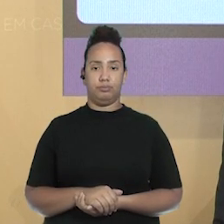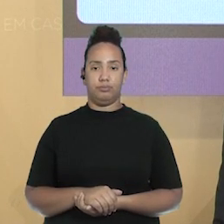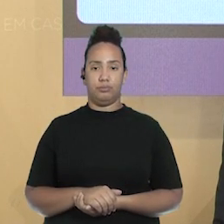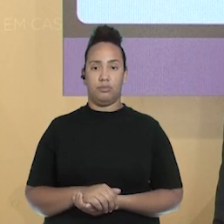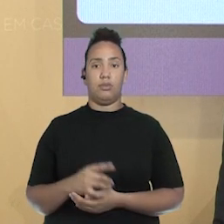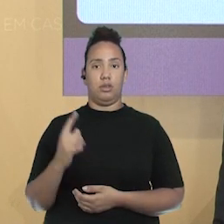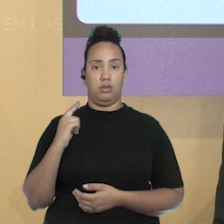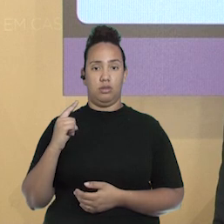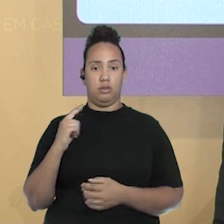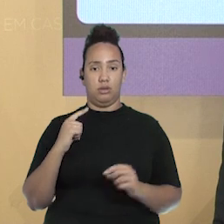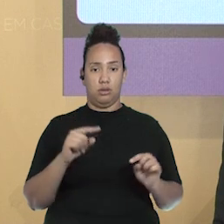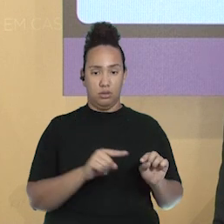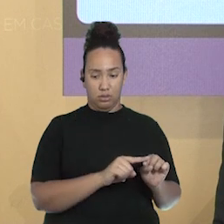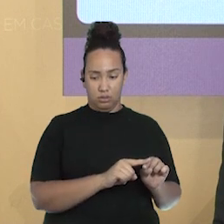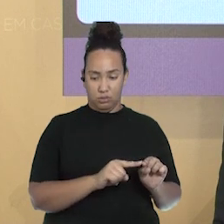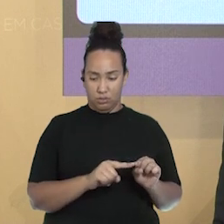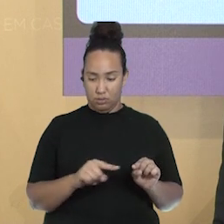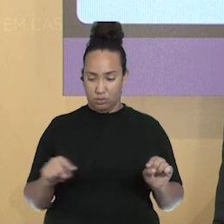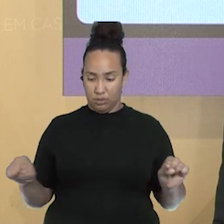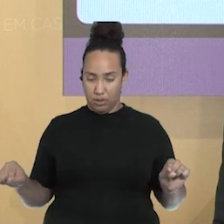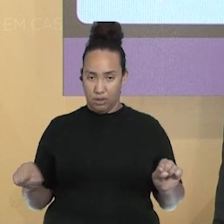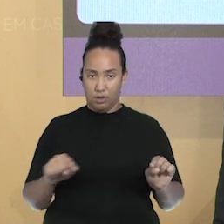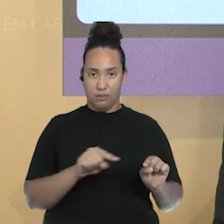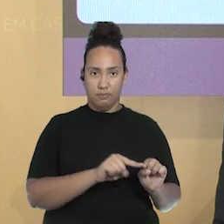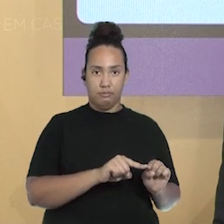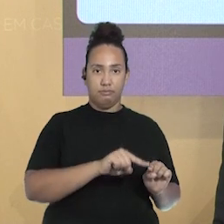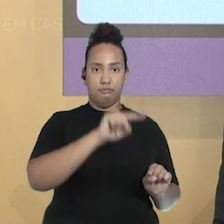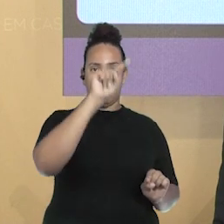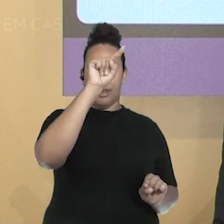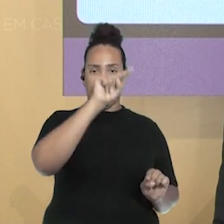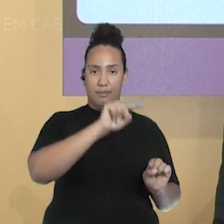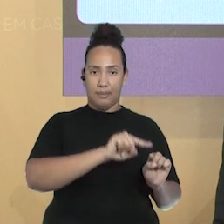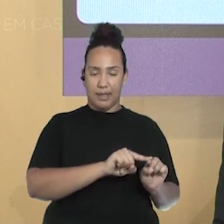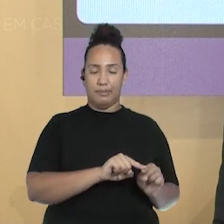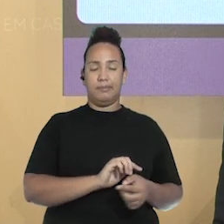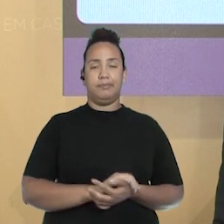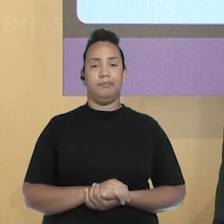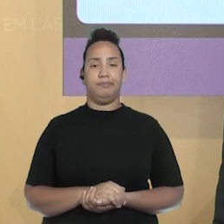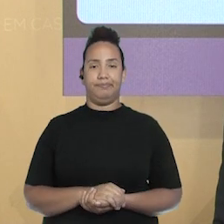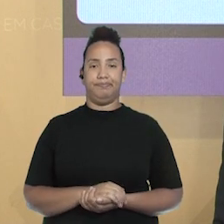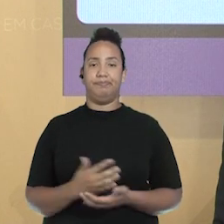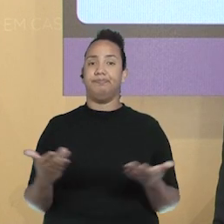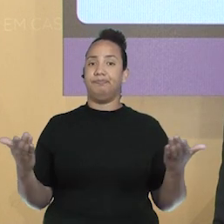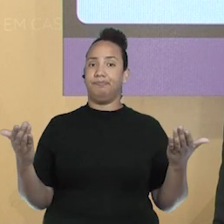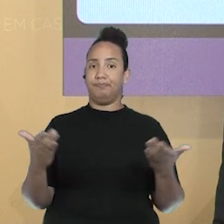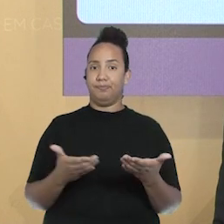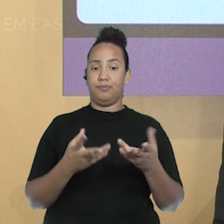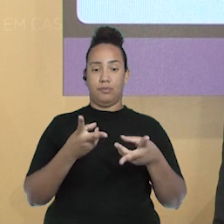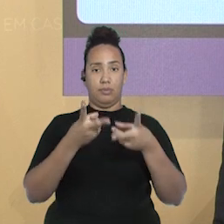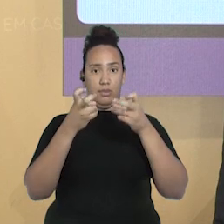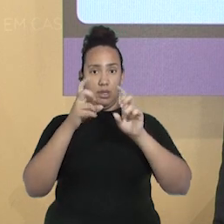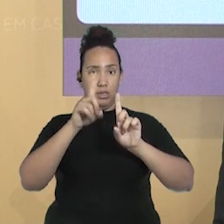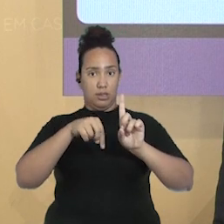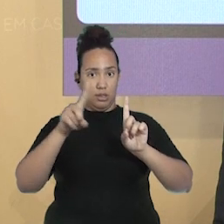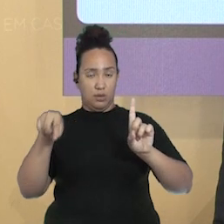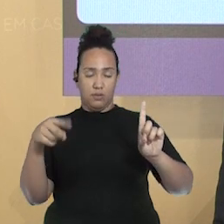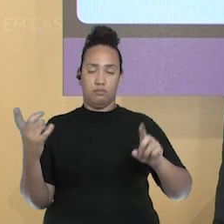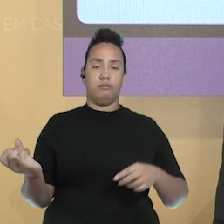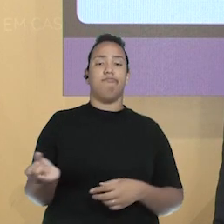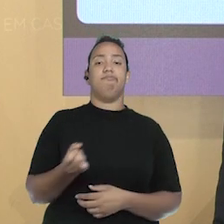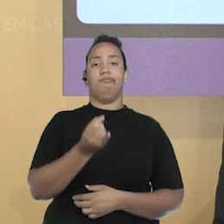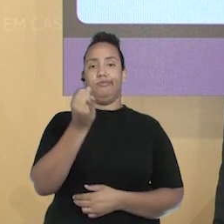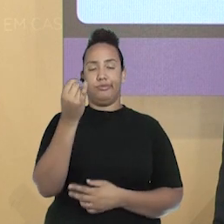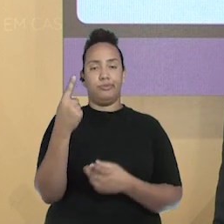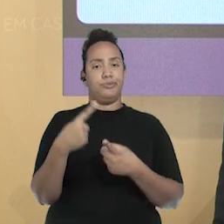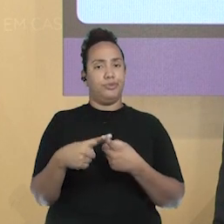eixo Y, vertical. Compreender os gráficos hoje em dia é uma tarefa essencial, pois eles